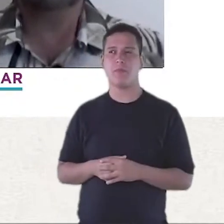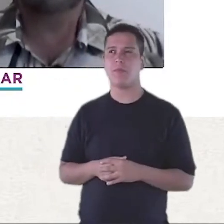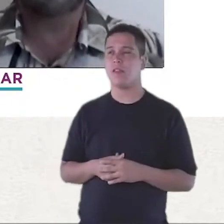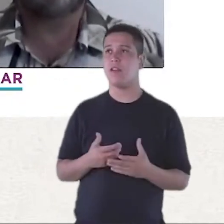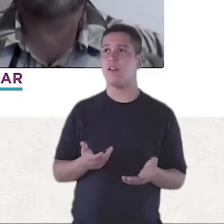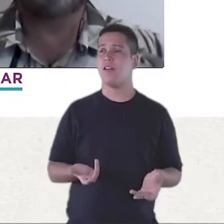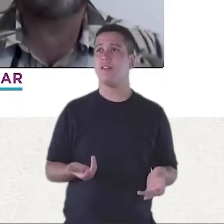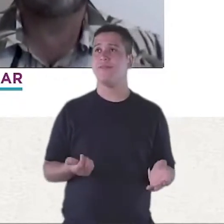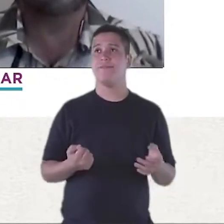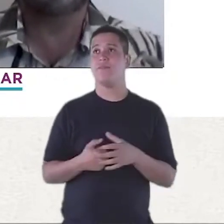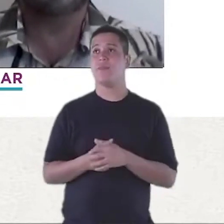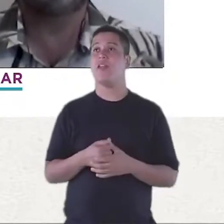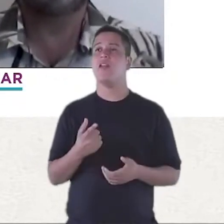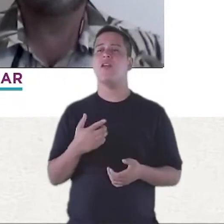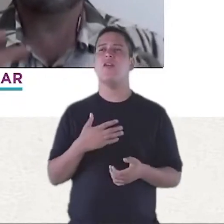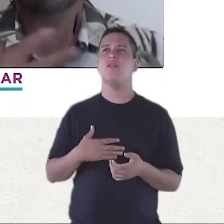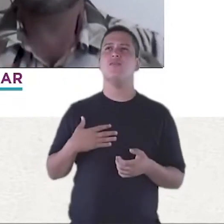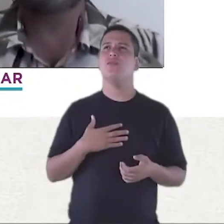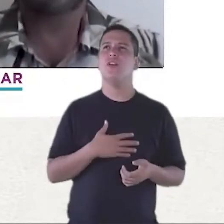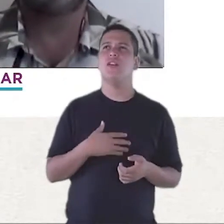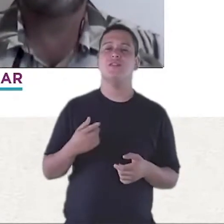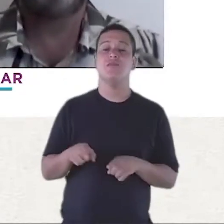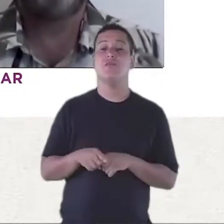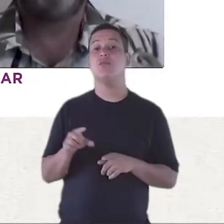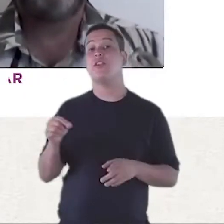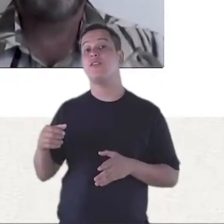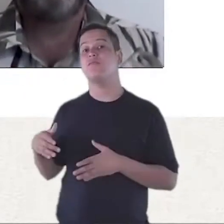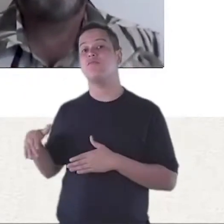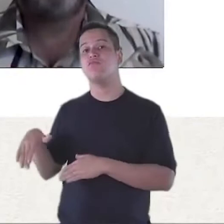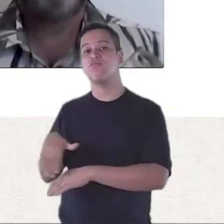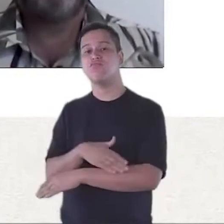E também gosto muito da estrada mineira,